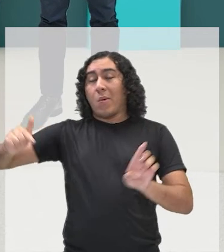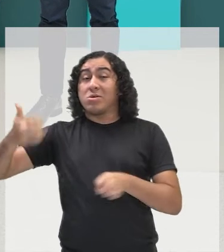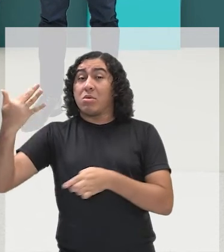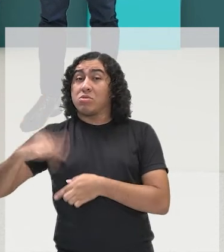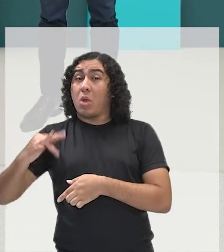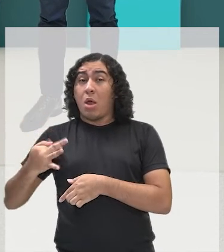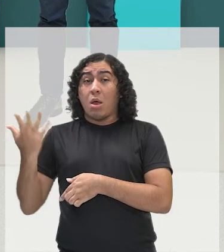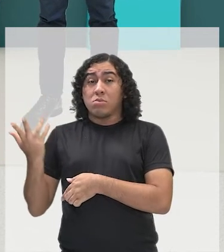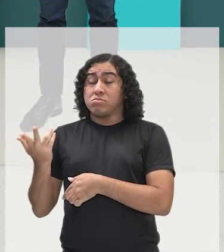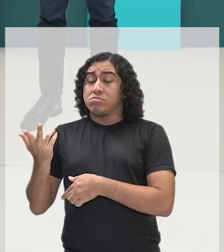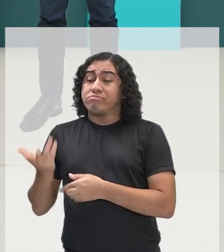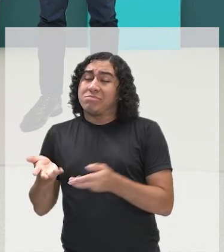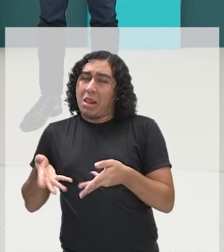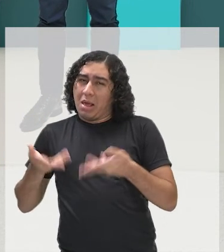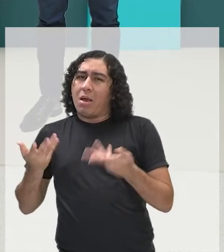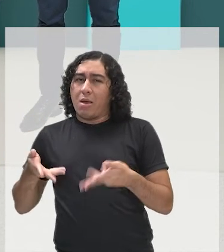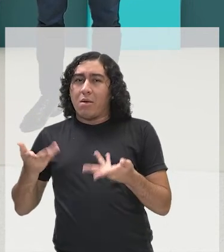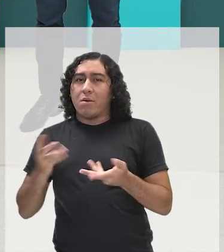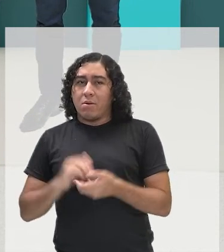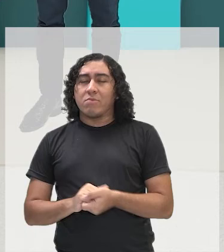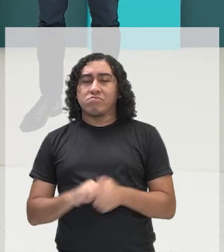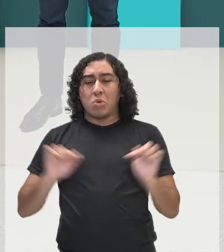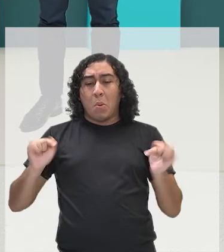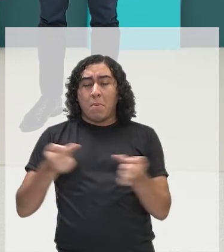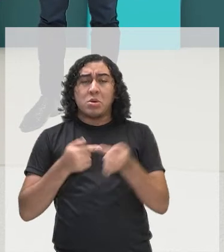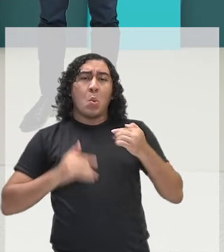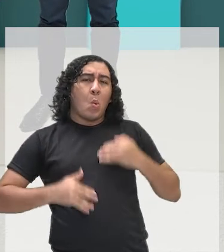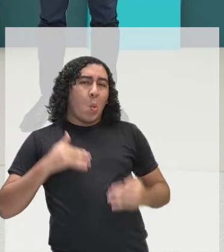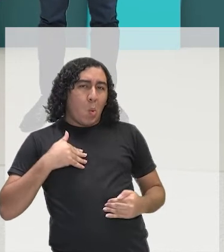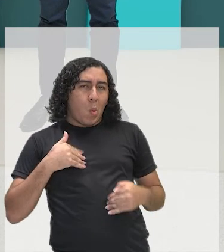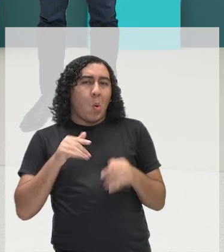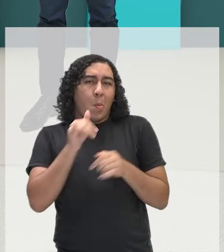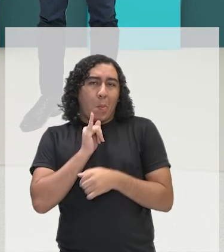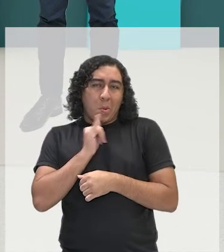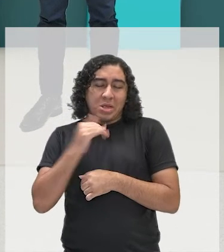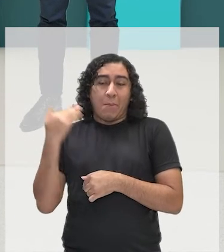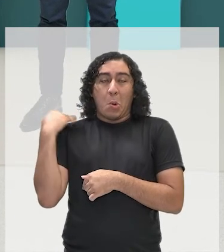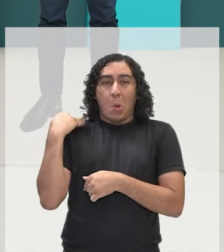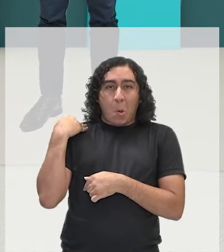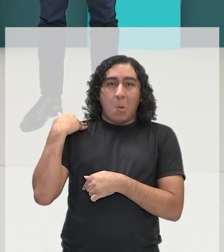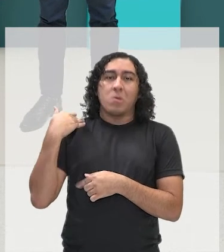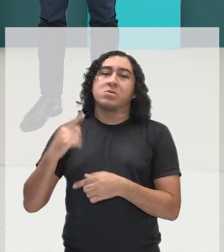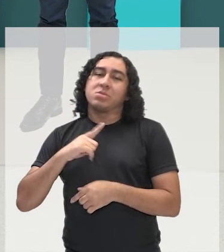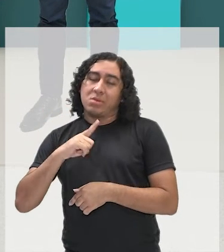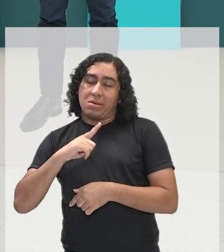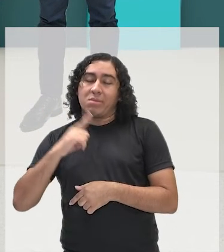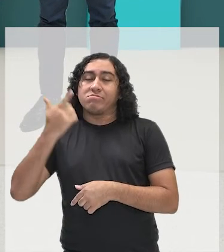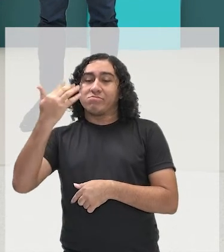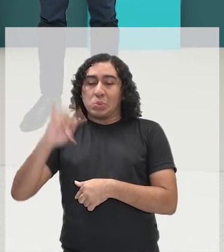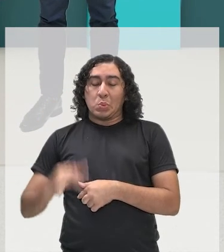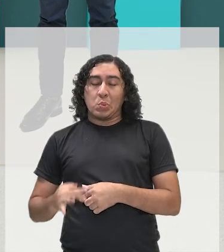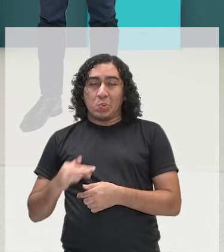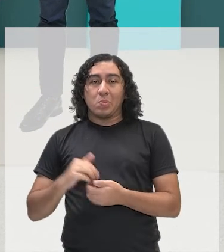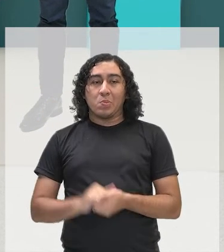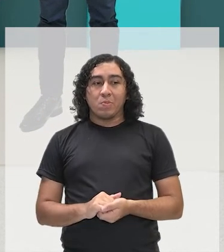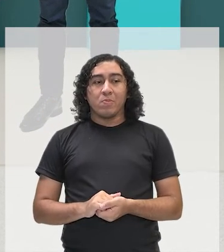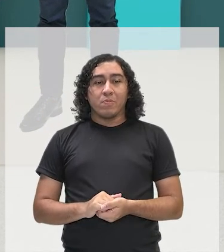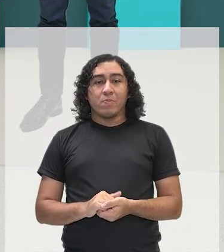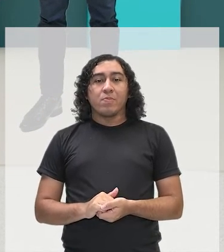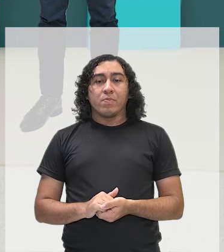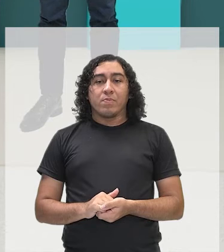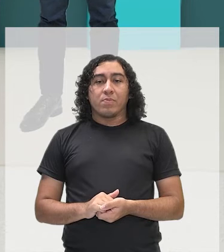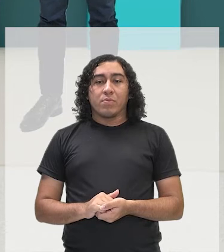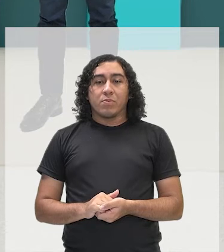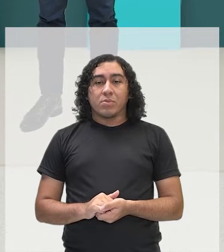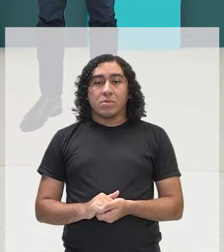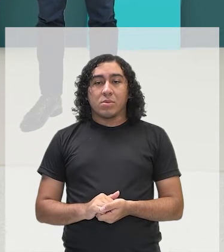lacinante, enquanto que ache é uma dor mais leve, normalmente relacionada com a dor no corpo, tá? Por exemplo, backache, como eu já dei o exemplo, né? Que é